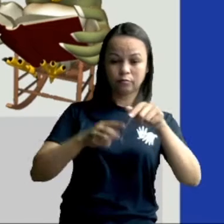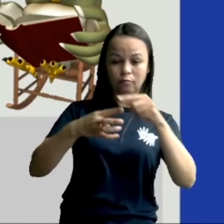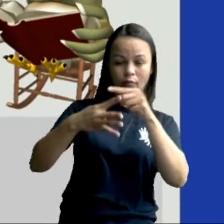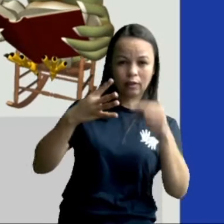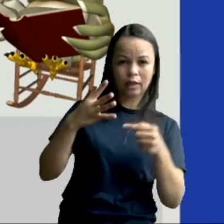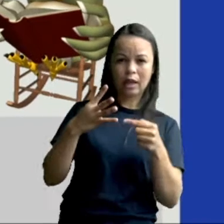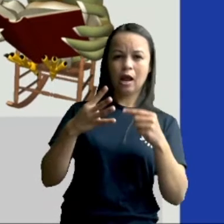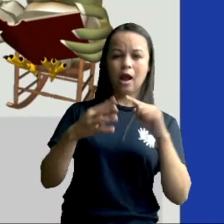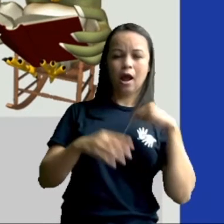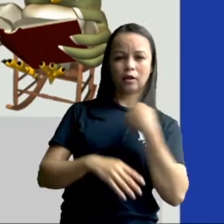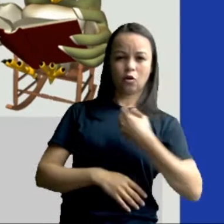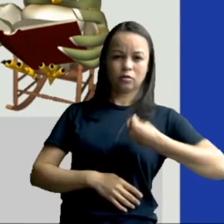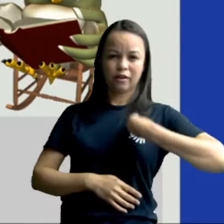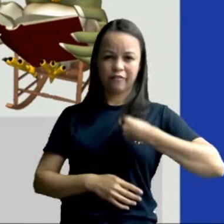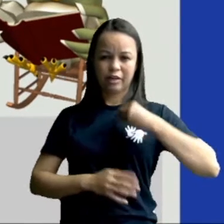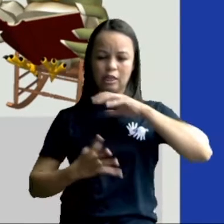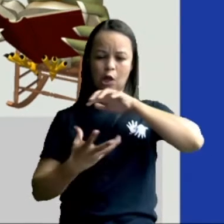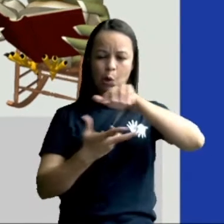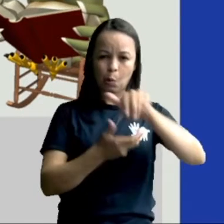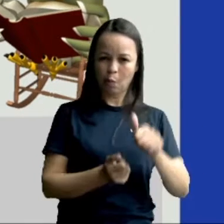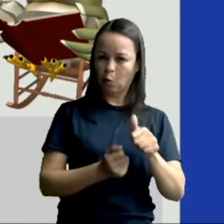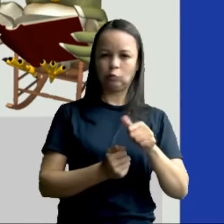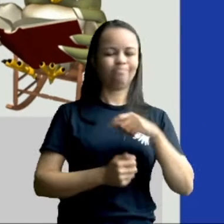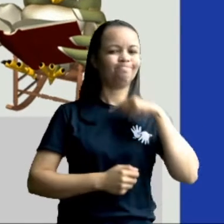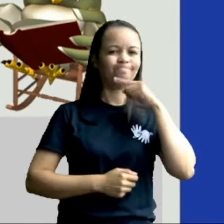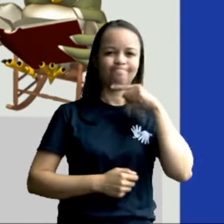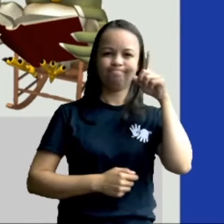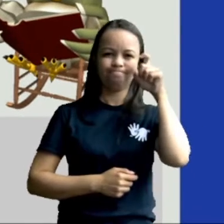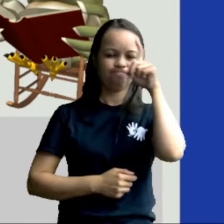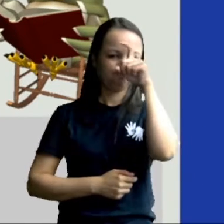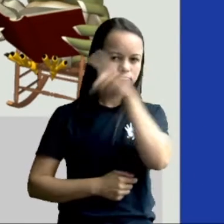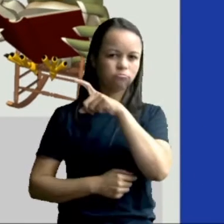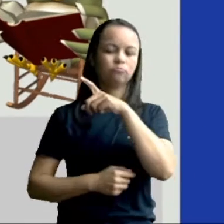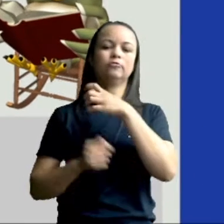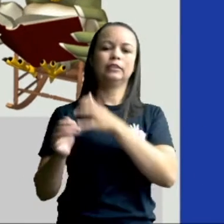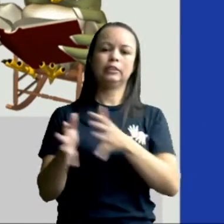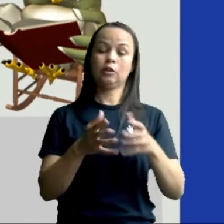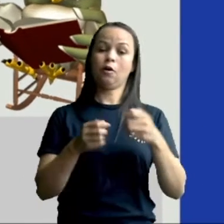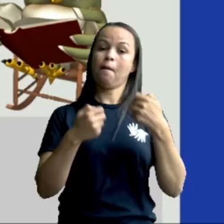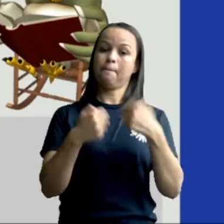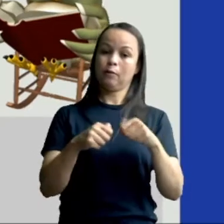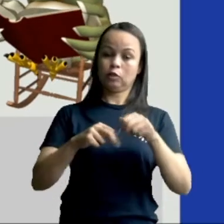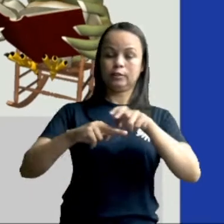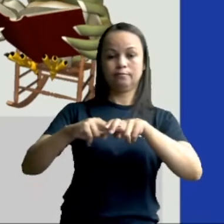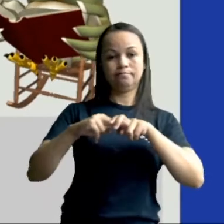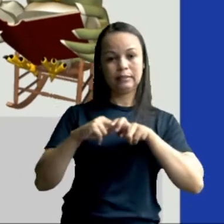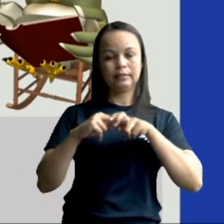planeta torna-se difícil, por isso é importante conservá-los e